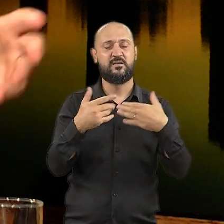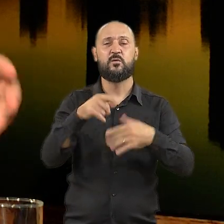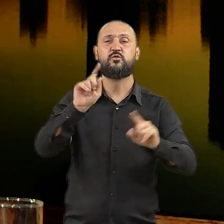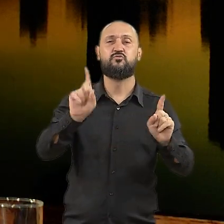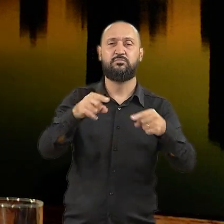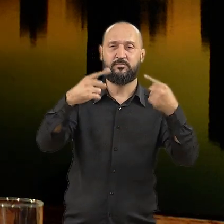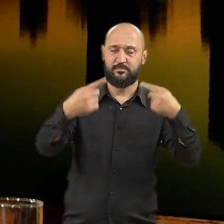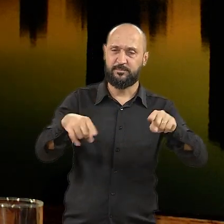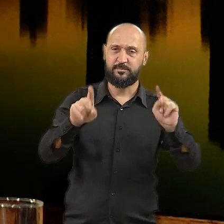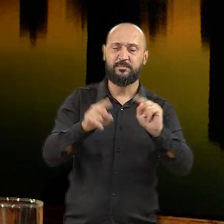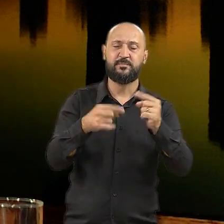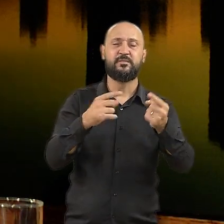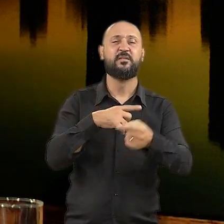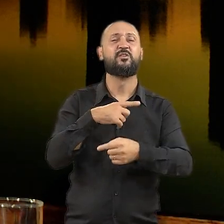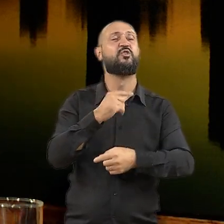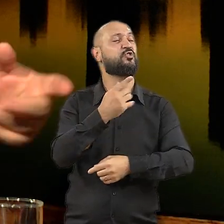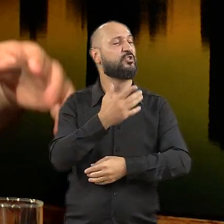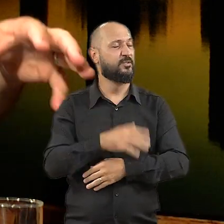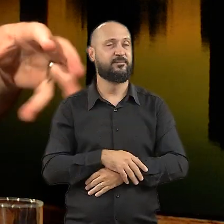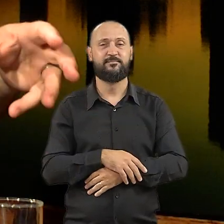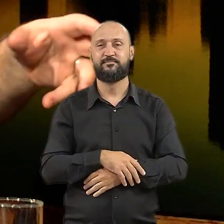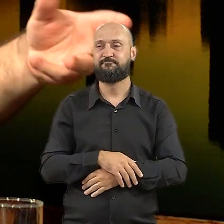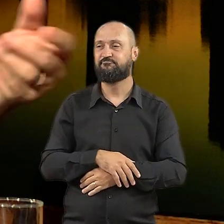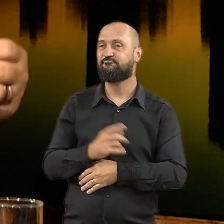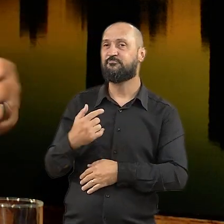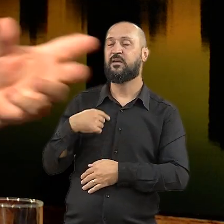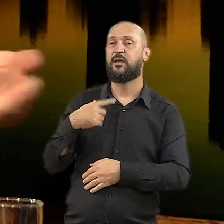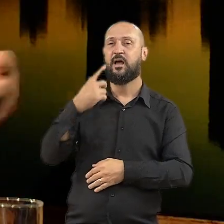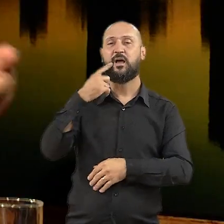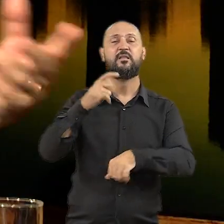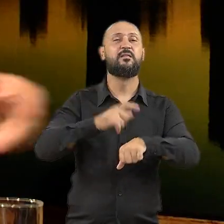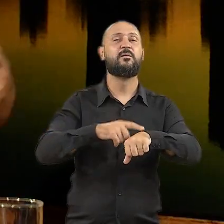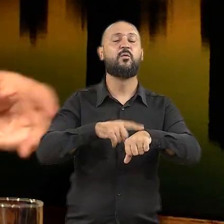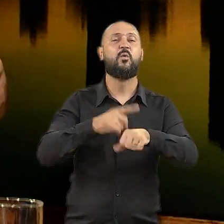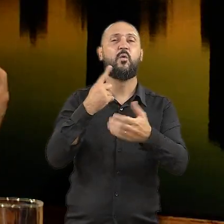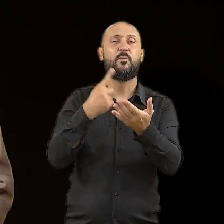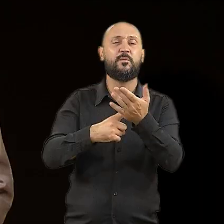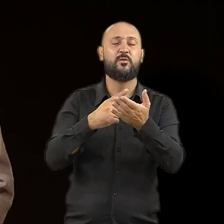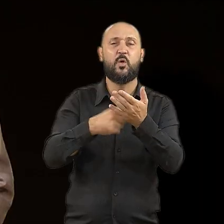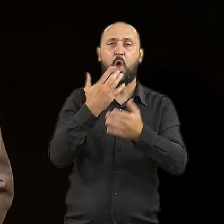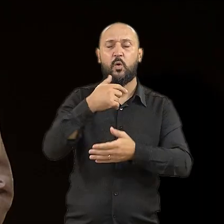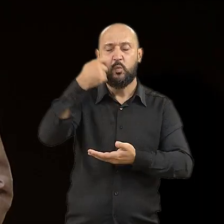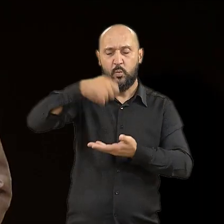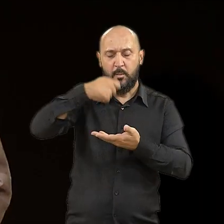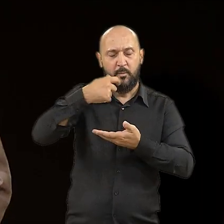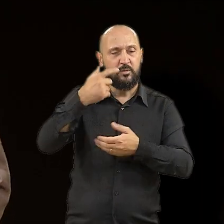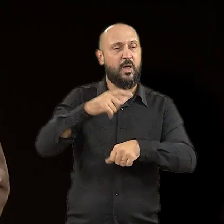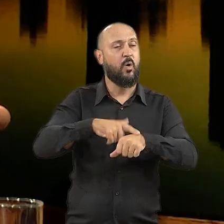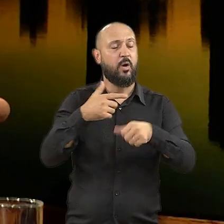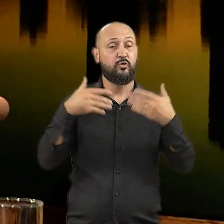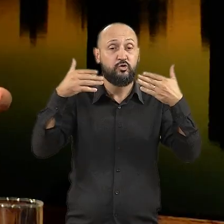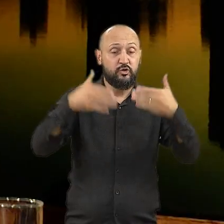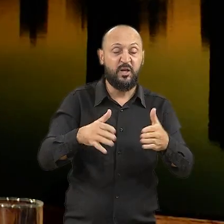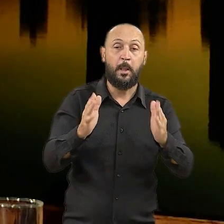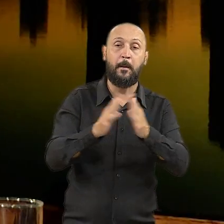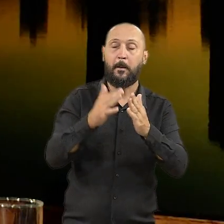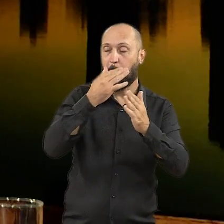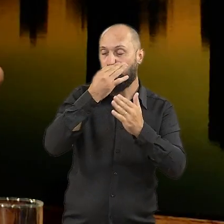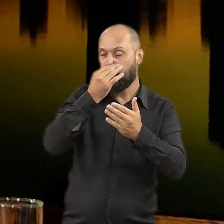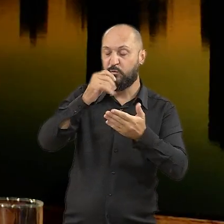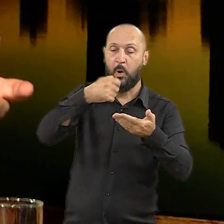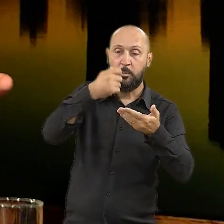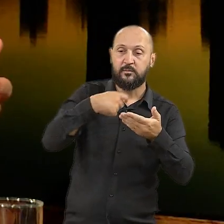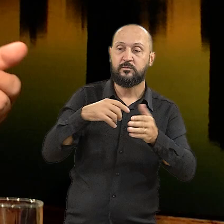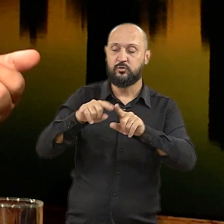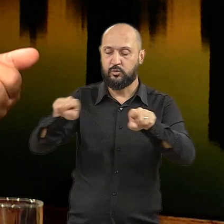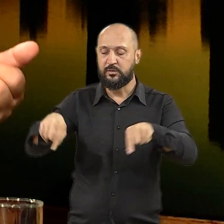maestro, era um maestro que tinha lá, e aí ele me marcou na hora do almoço, aquelas correrias. Cheguei na hora do almoço na casa dele, foi almoçar,